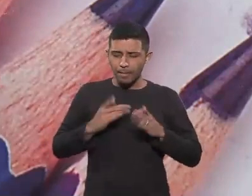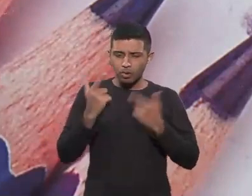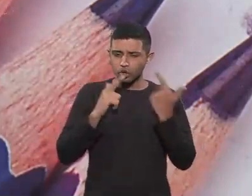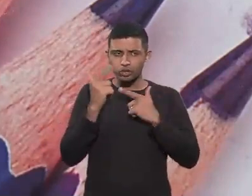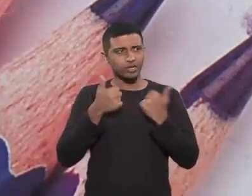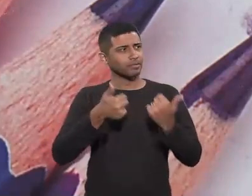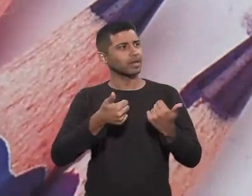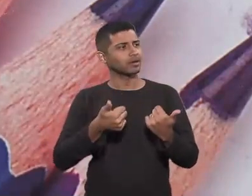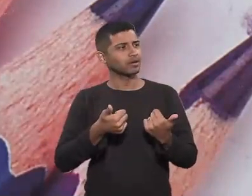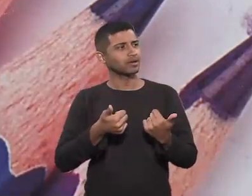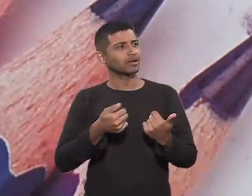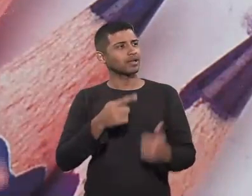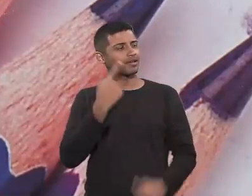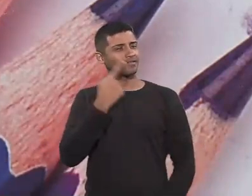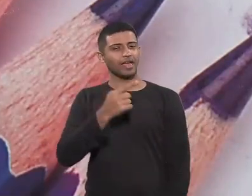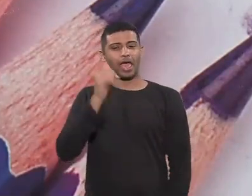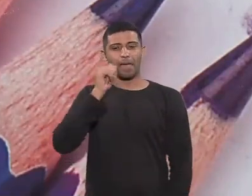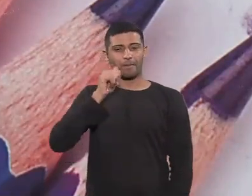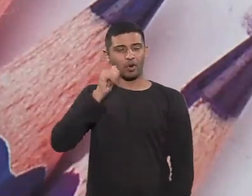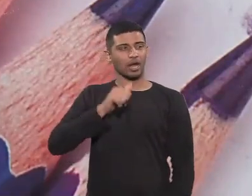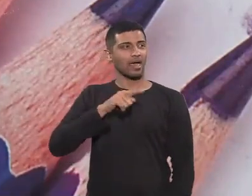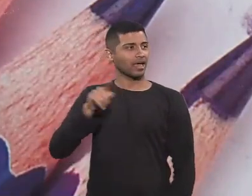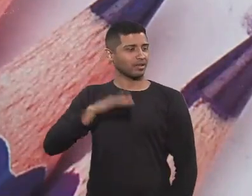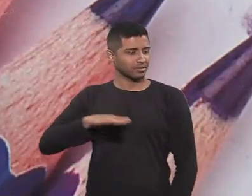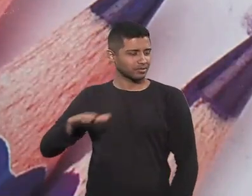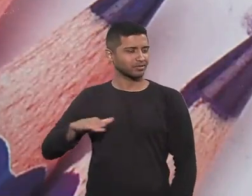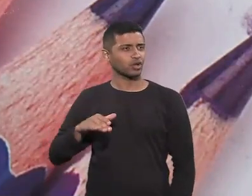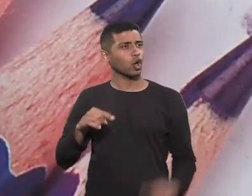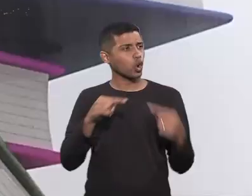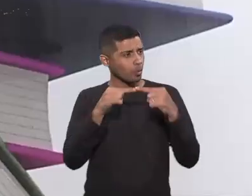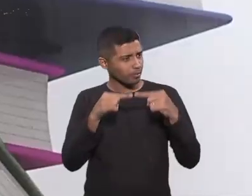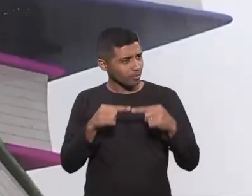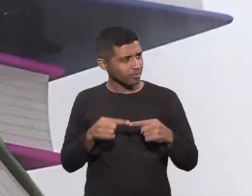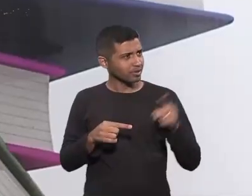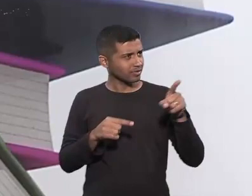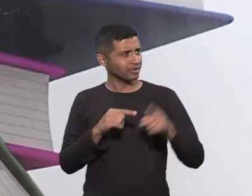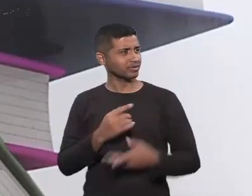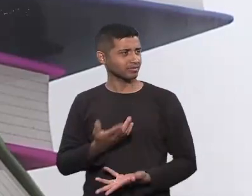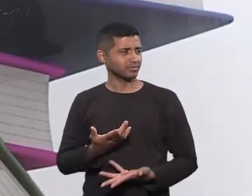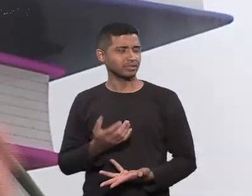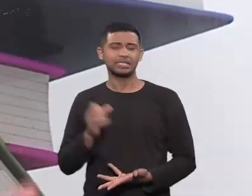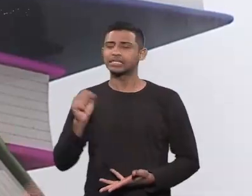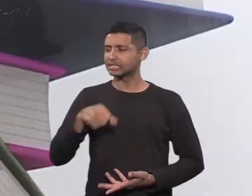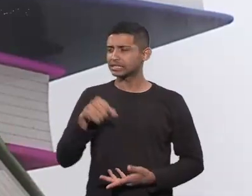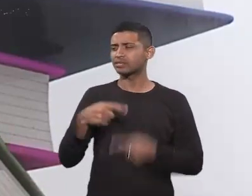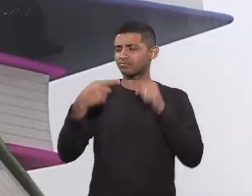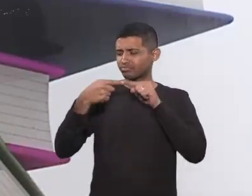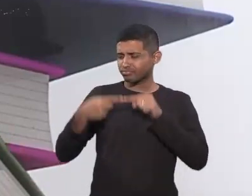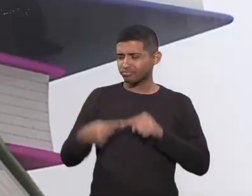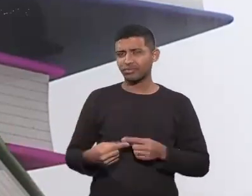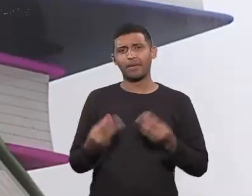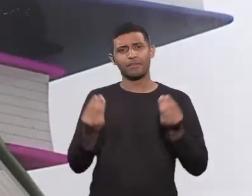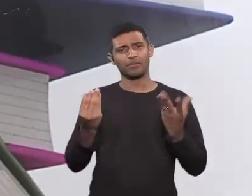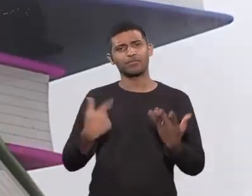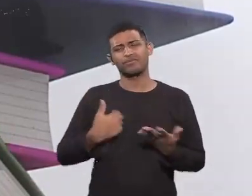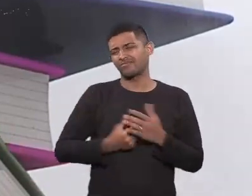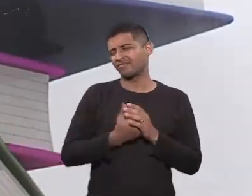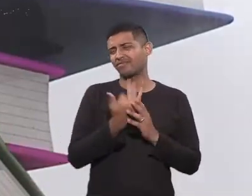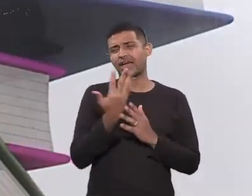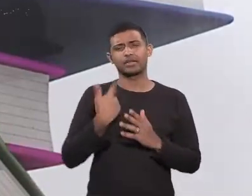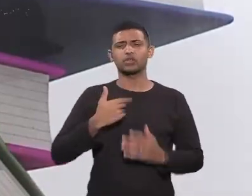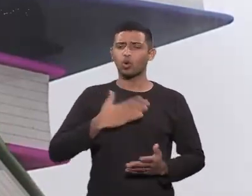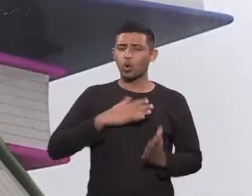assim. E essa menina, então, tem muita coisa em comum com você. Muita coisa em comum. E, assim, foram vários... Eu gosto muito